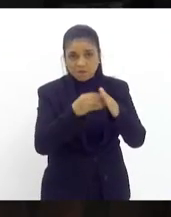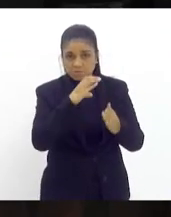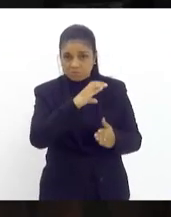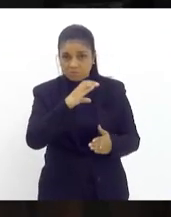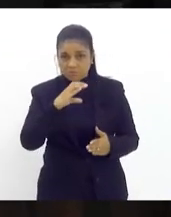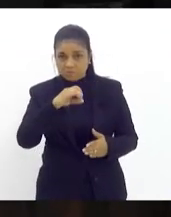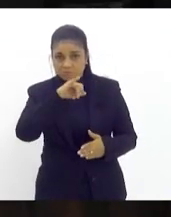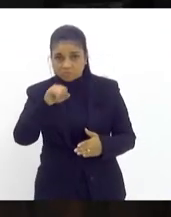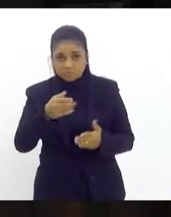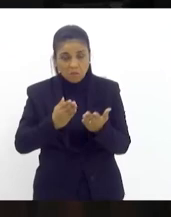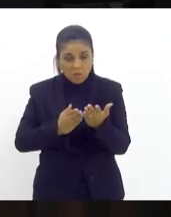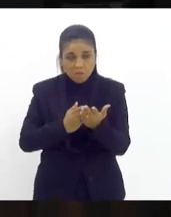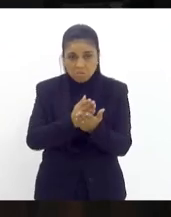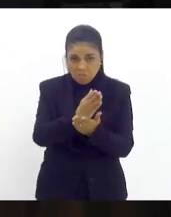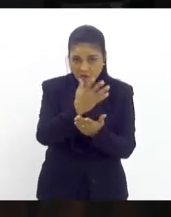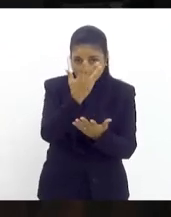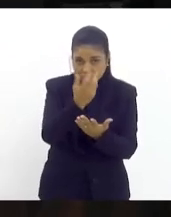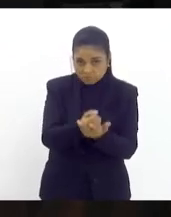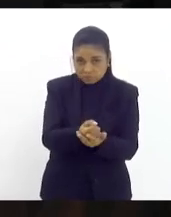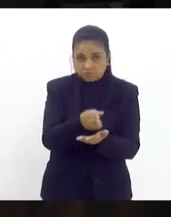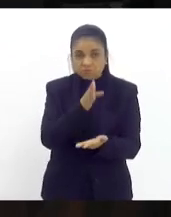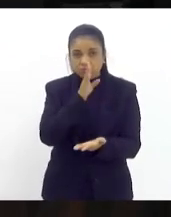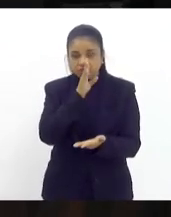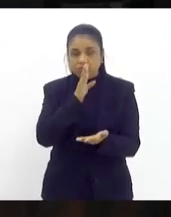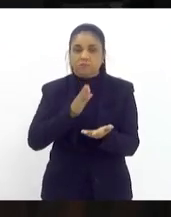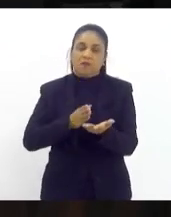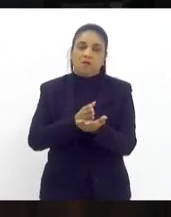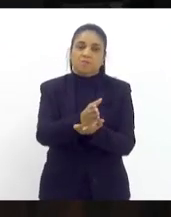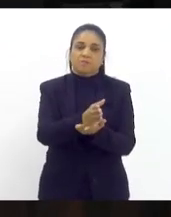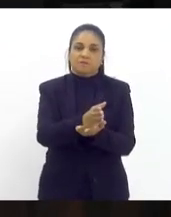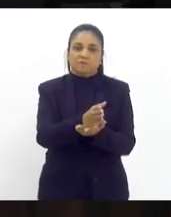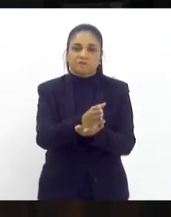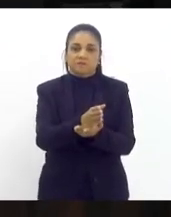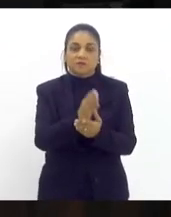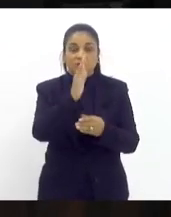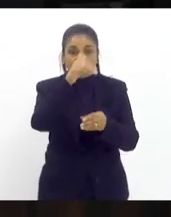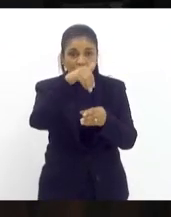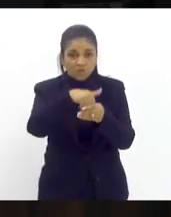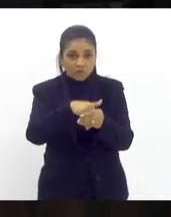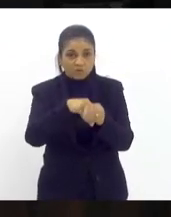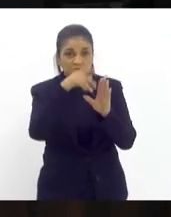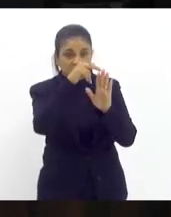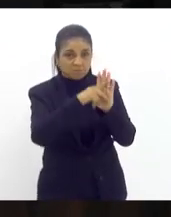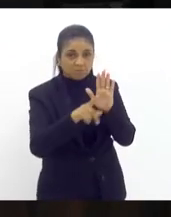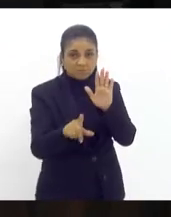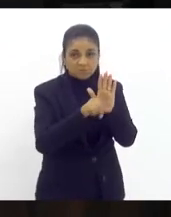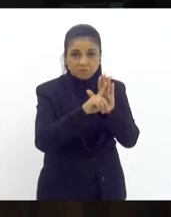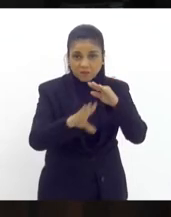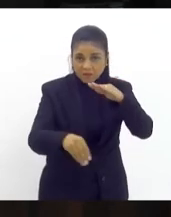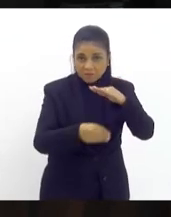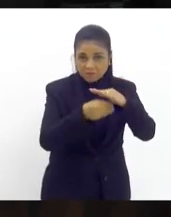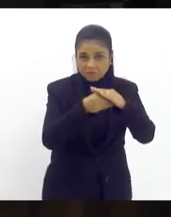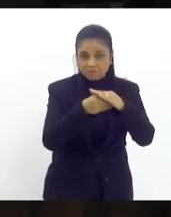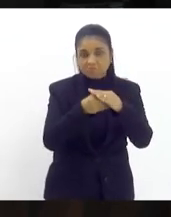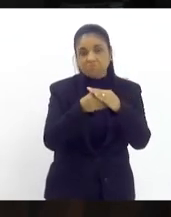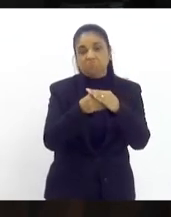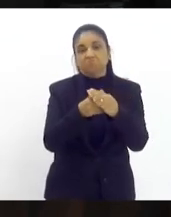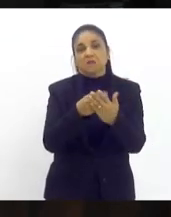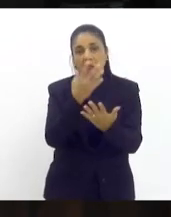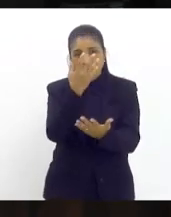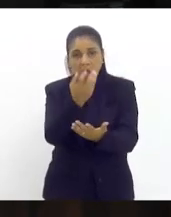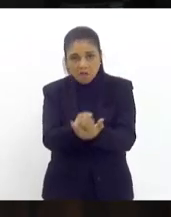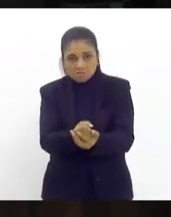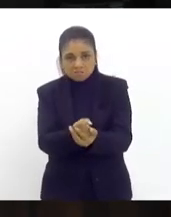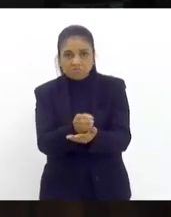senhores que a própria maneiros Como estão aprovado em votação projeto assim emendado senhor que a própria irmã Deus como